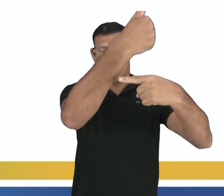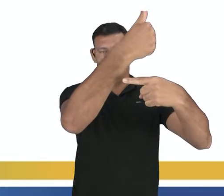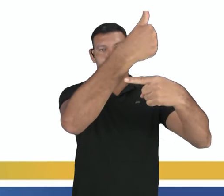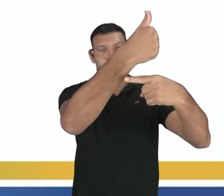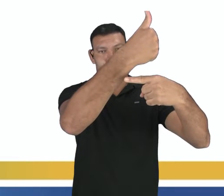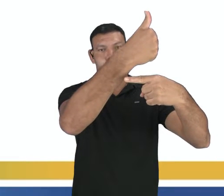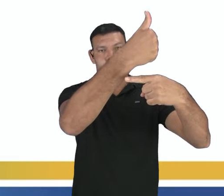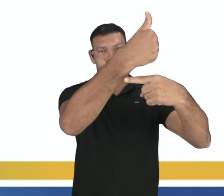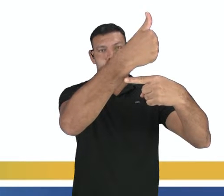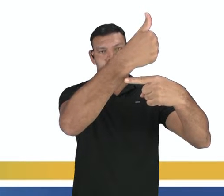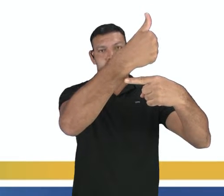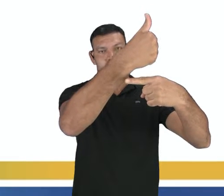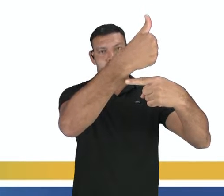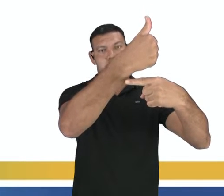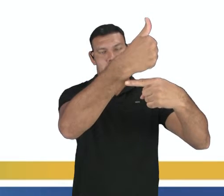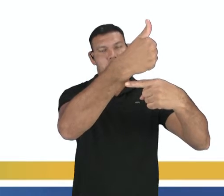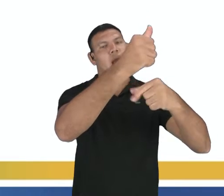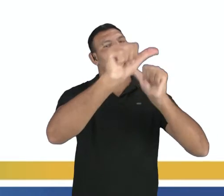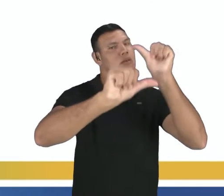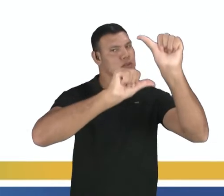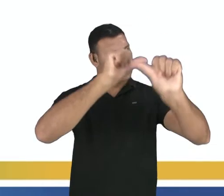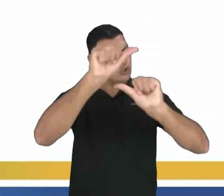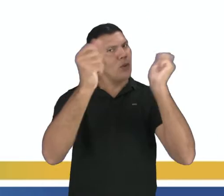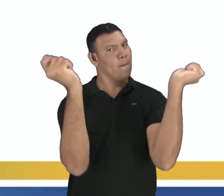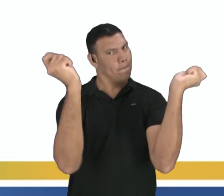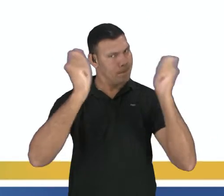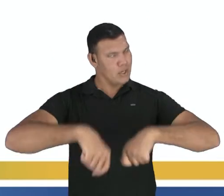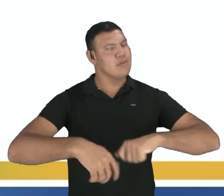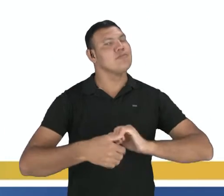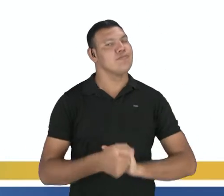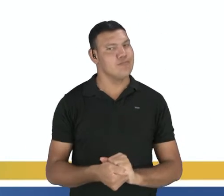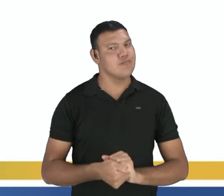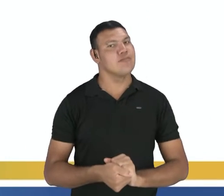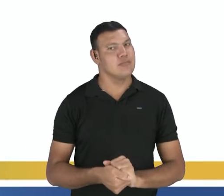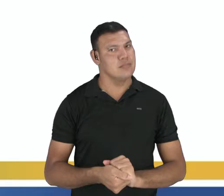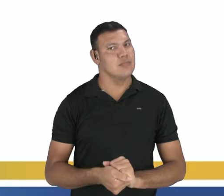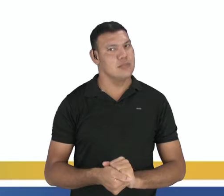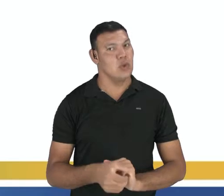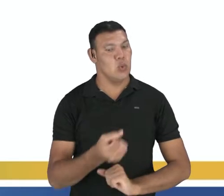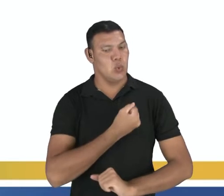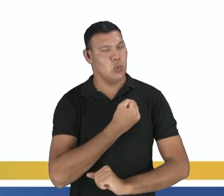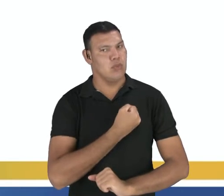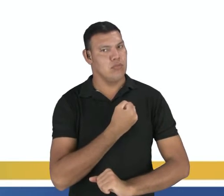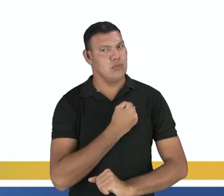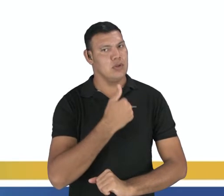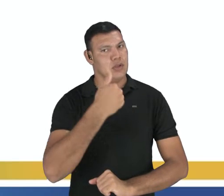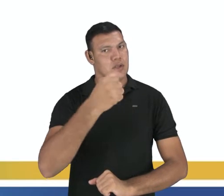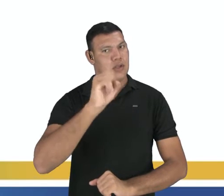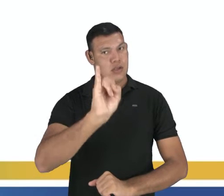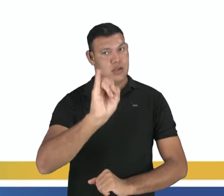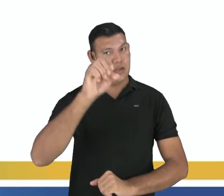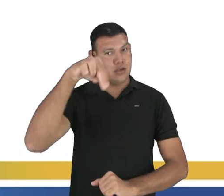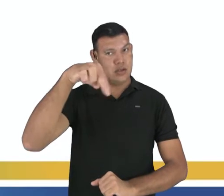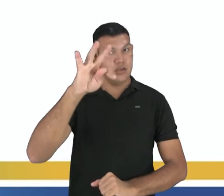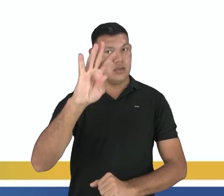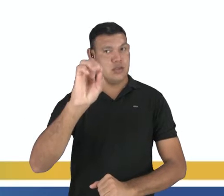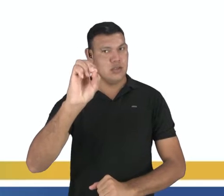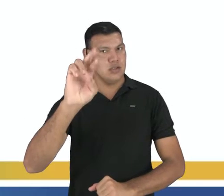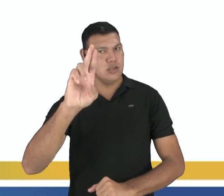igual a 1, isso nós podemos transformar ele em um número inteiro com um expoente